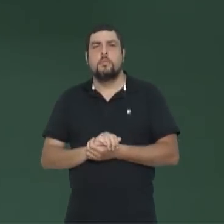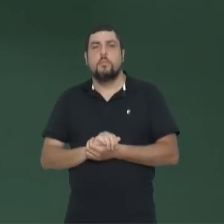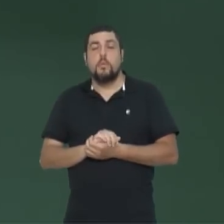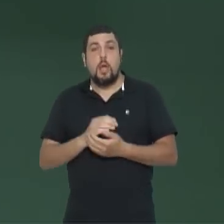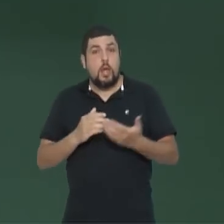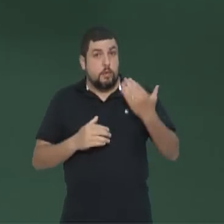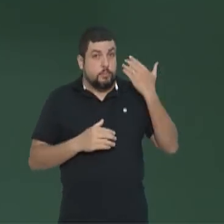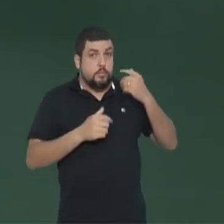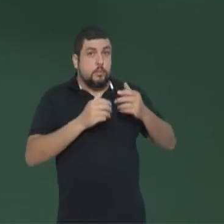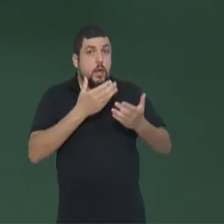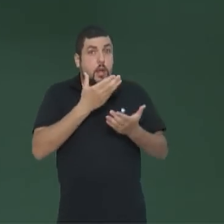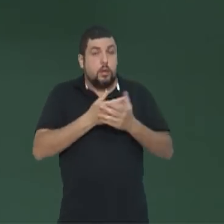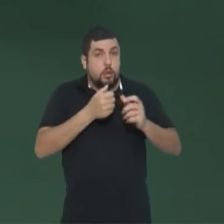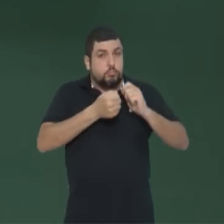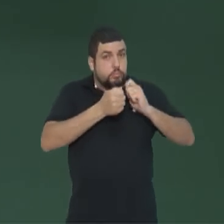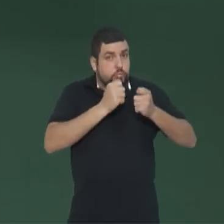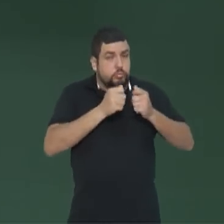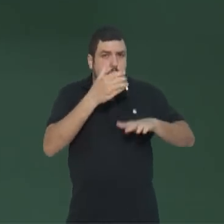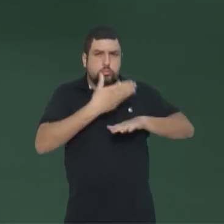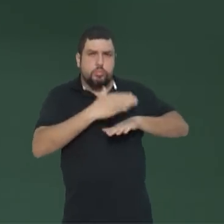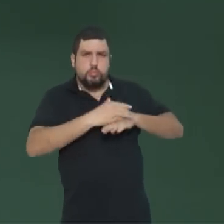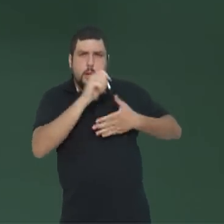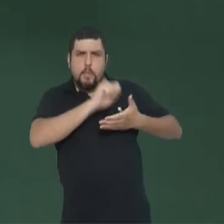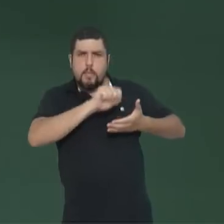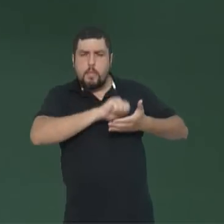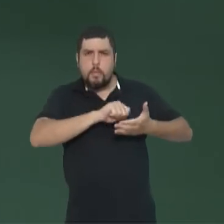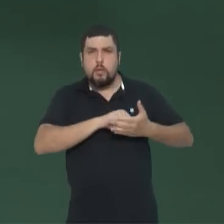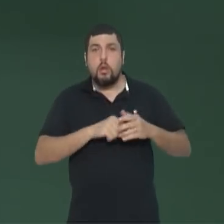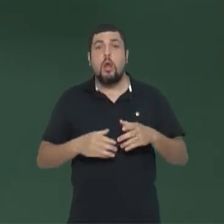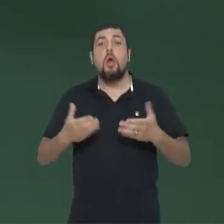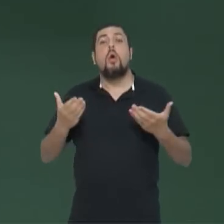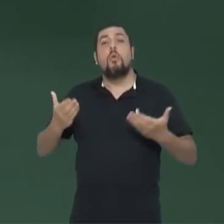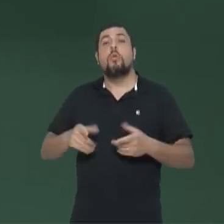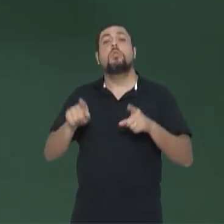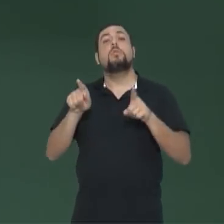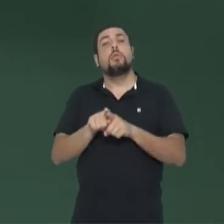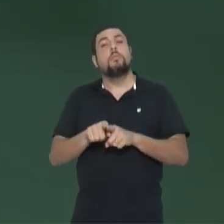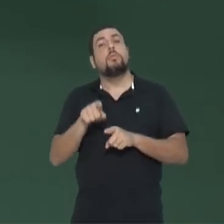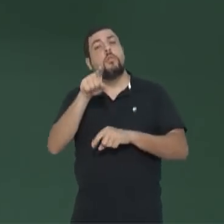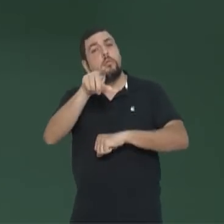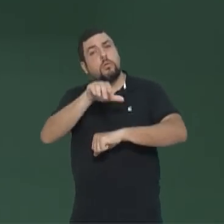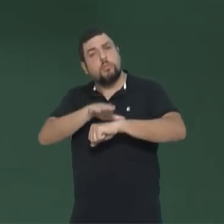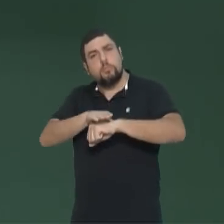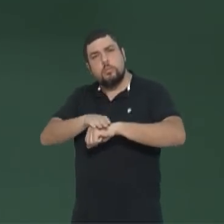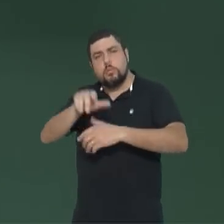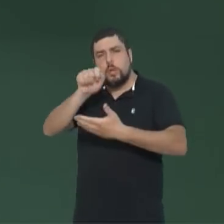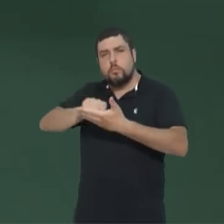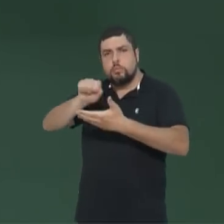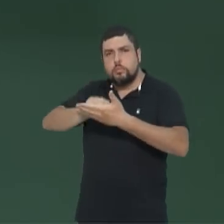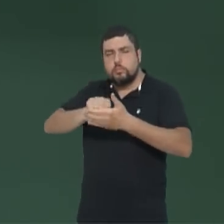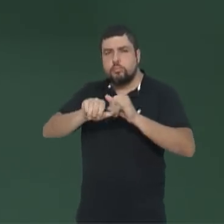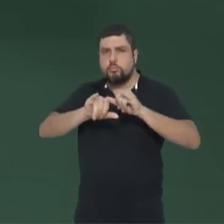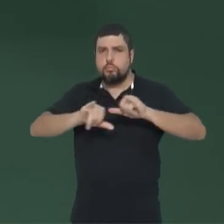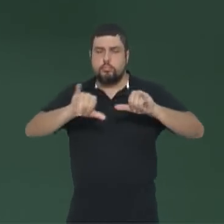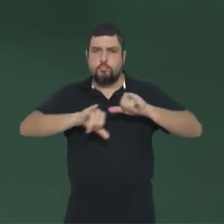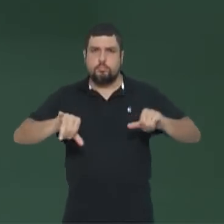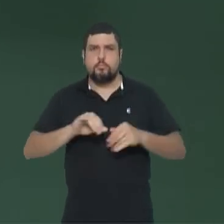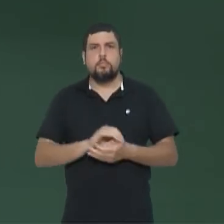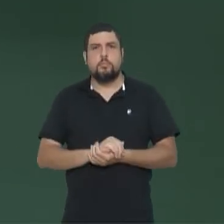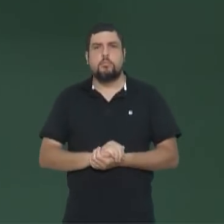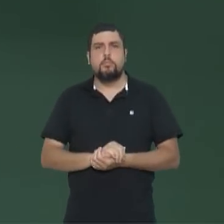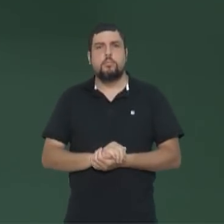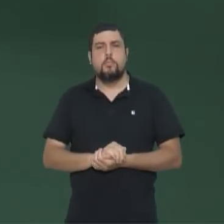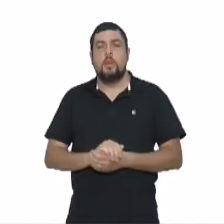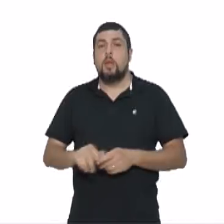vão colocar a mão na massa, vão aí produzir uma notícia, certo? E também